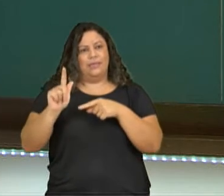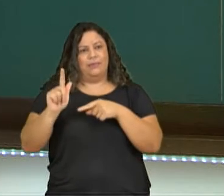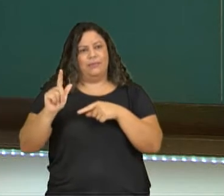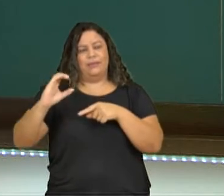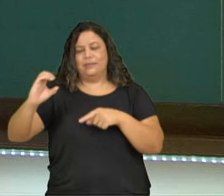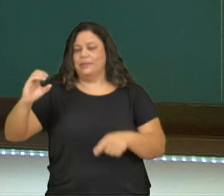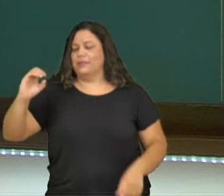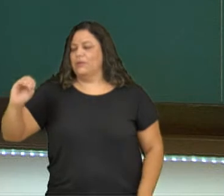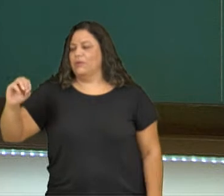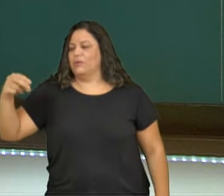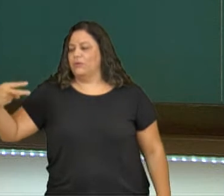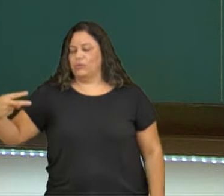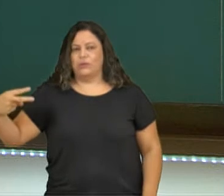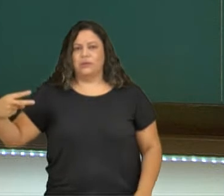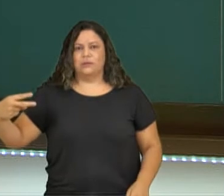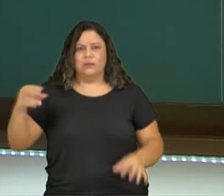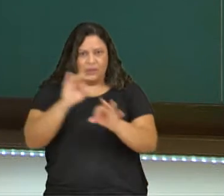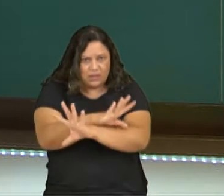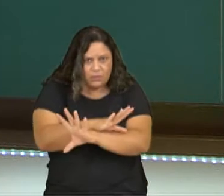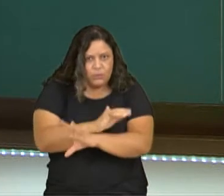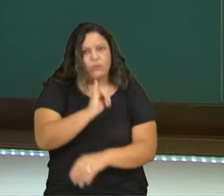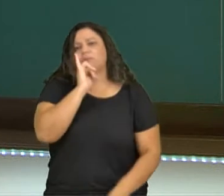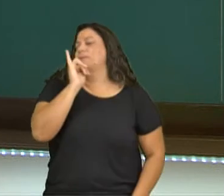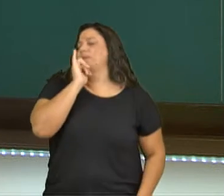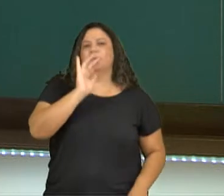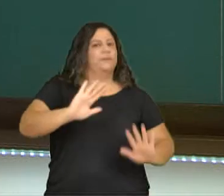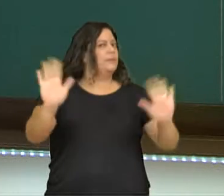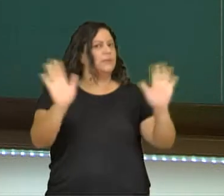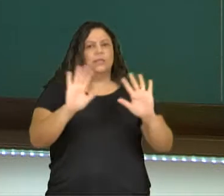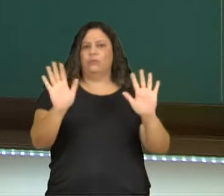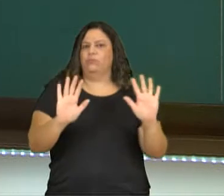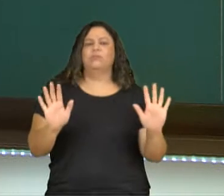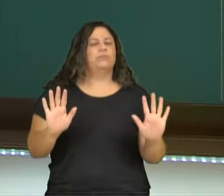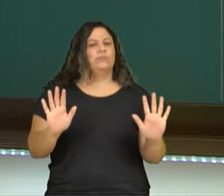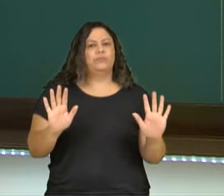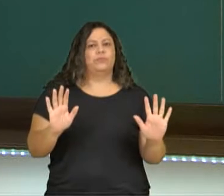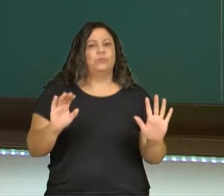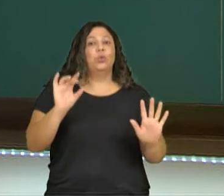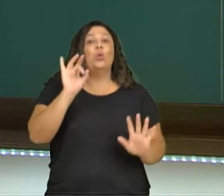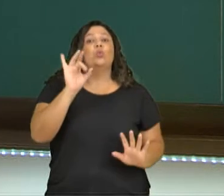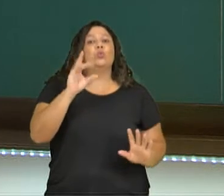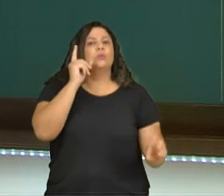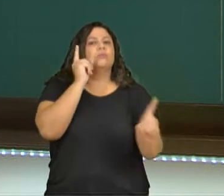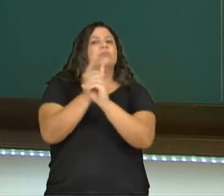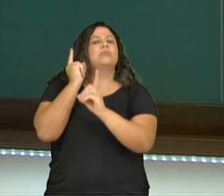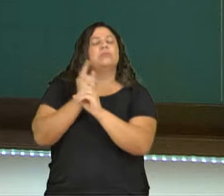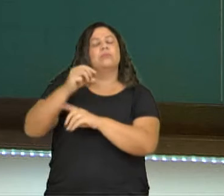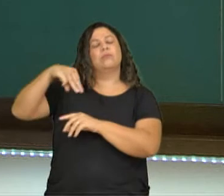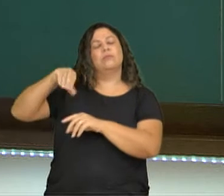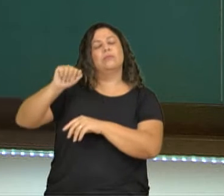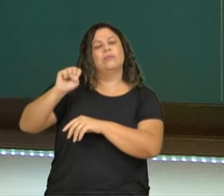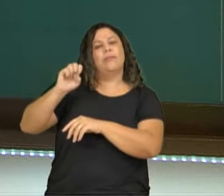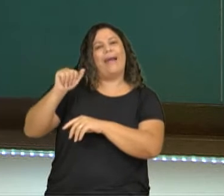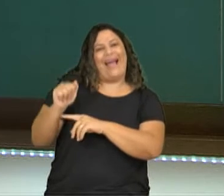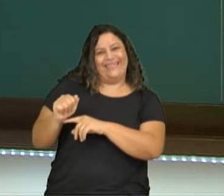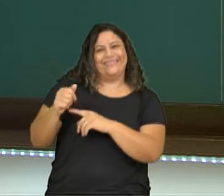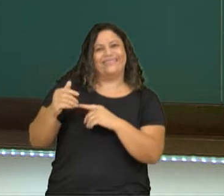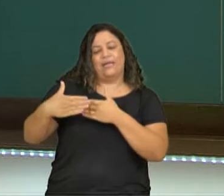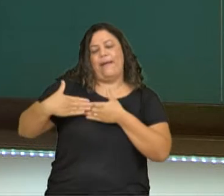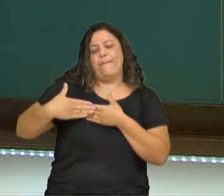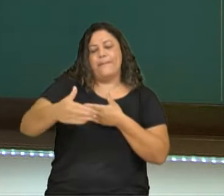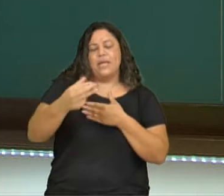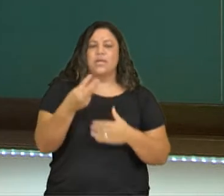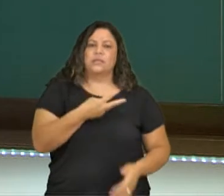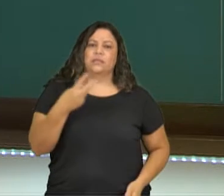Não, porque nós precisamos saber o rendimento da reação. Nós achamos a massa teórica de CO2 a partir de 36 gramas